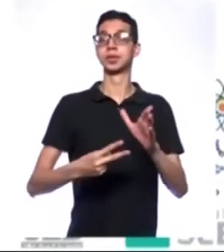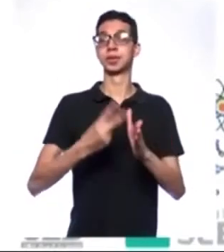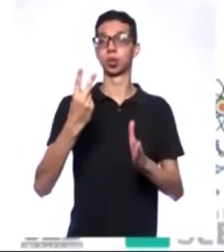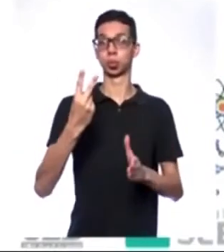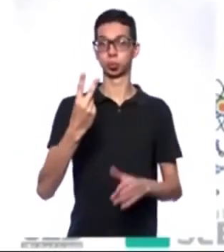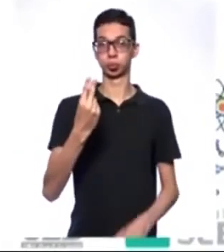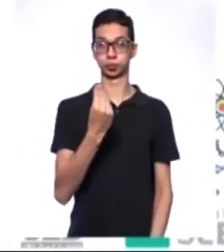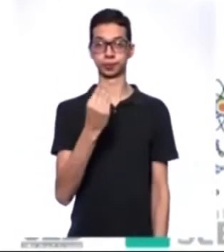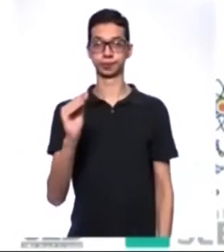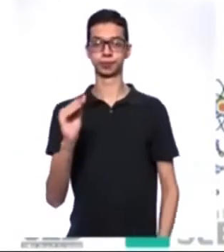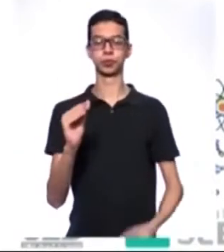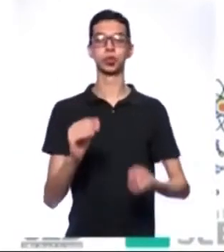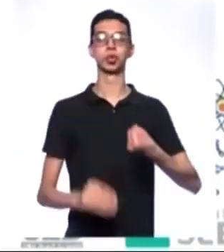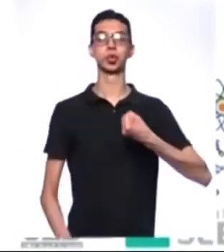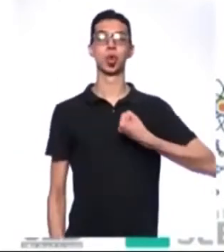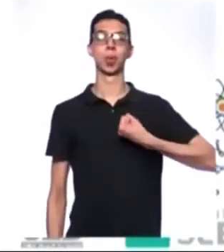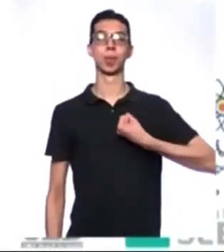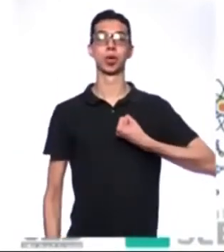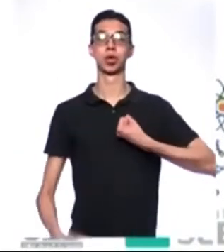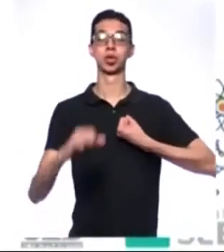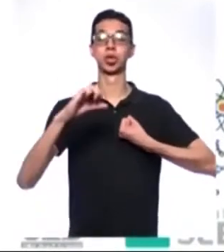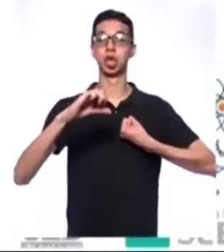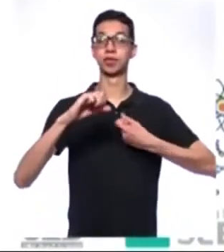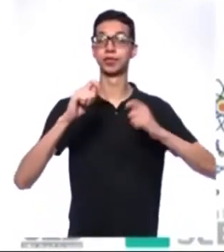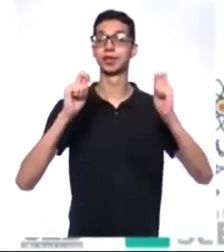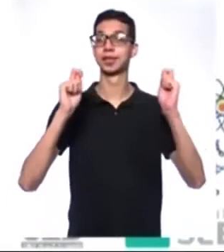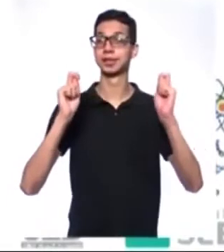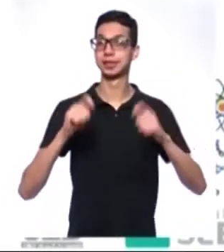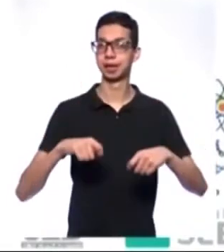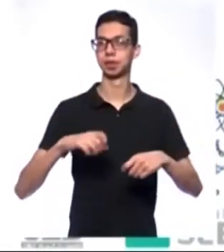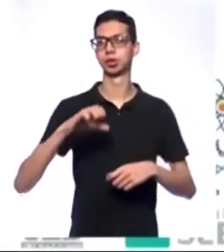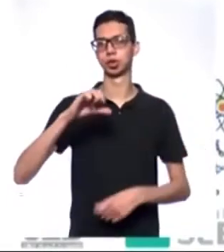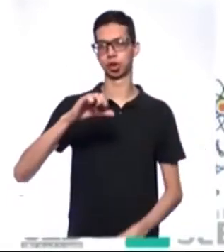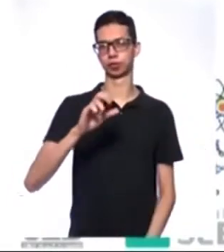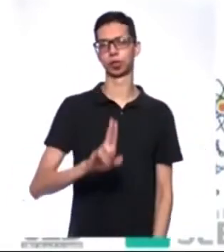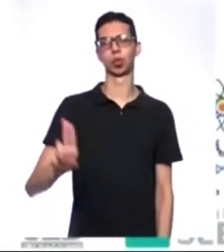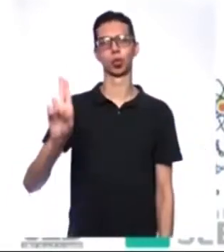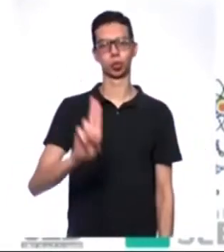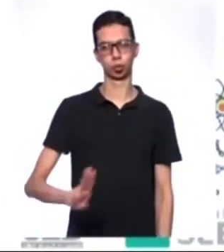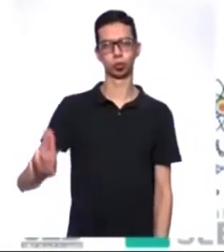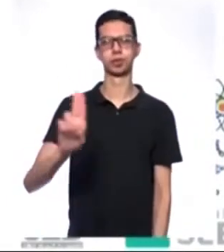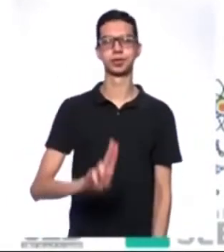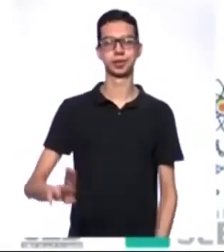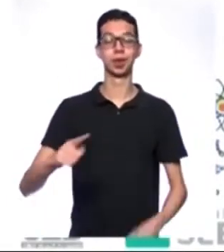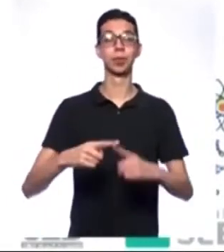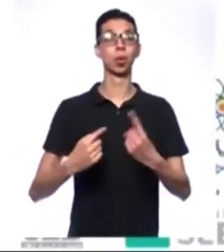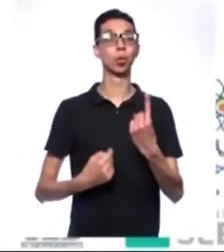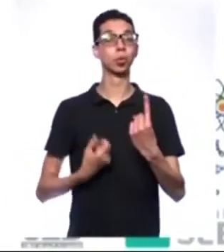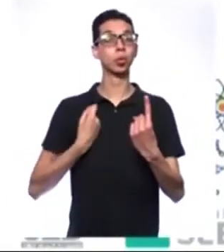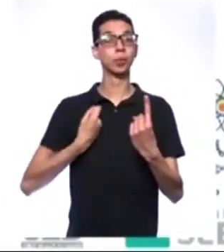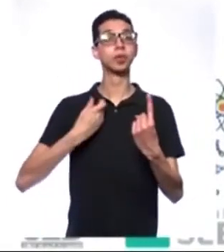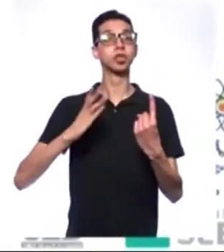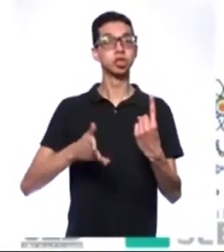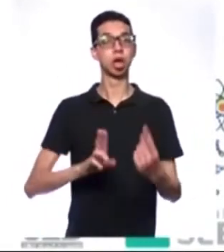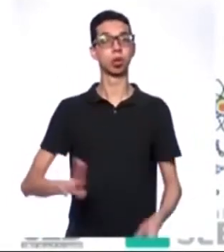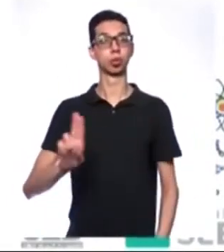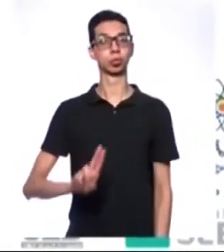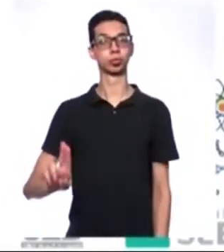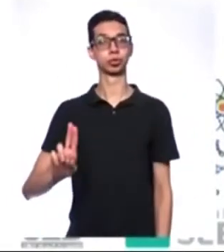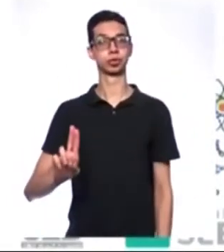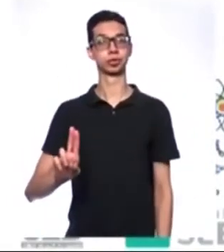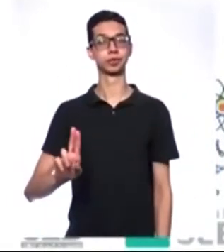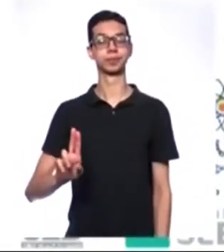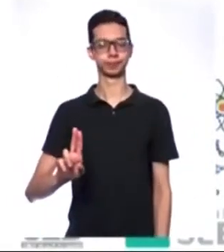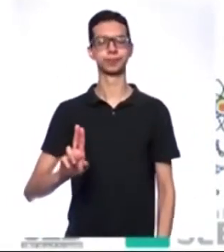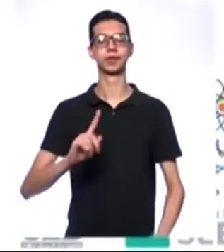casinha de algarismos ela tem 9 possibilidades 9 possibilidades pois um algarismo Já foi usado vezes